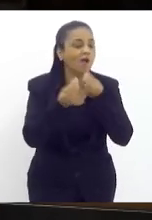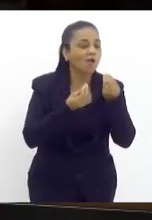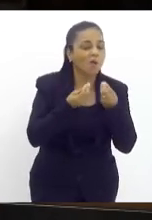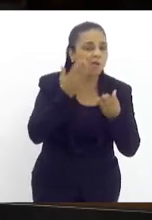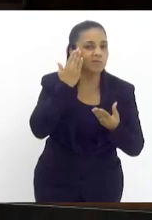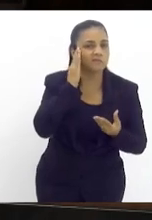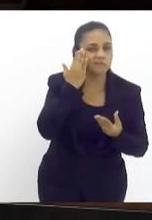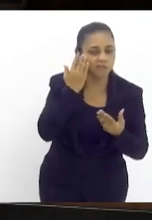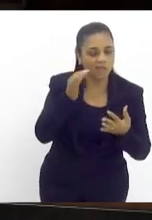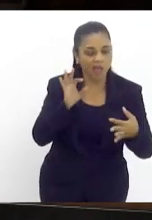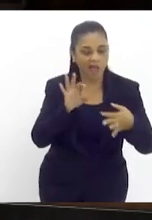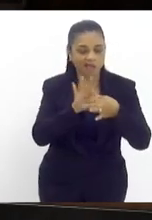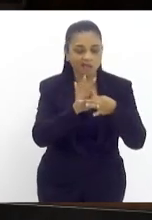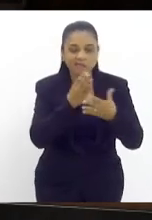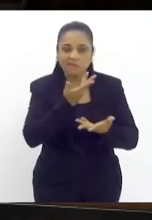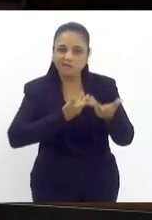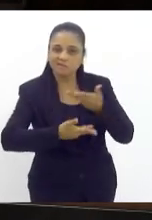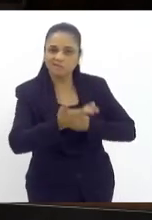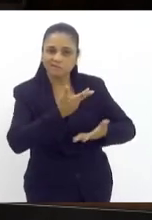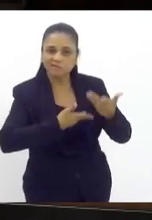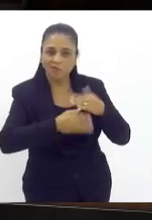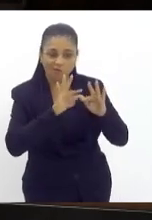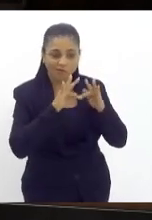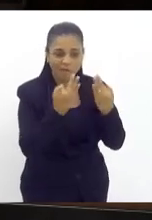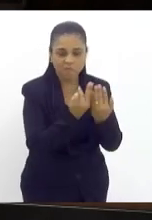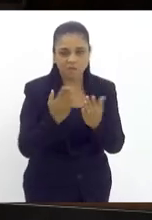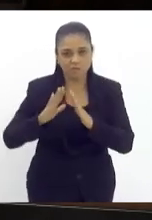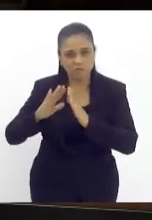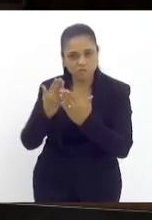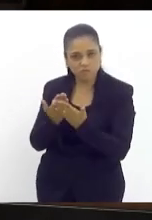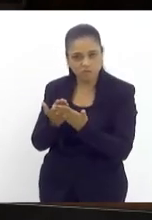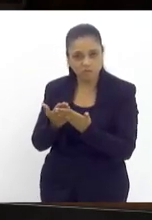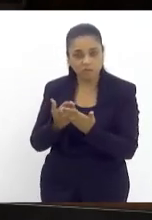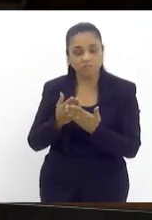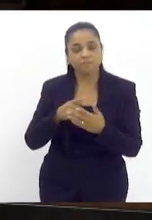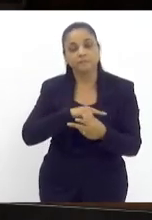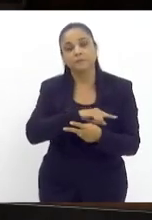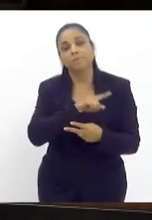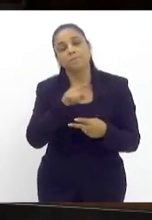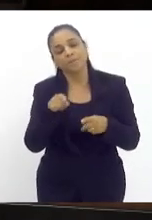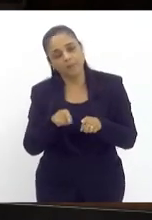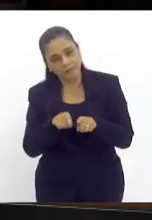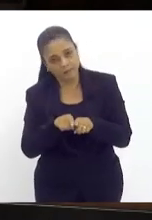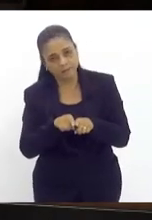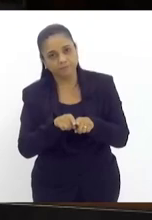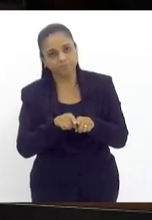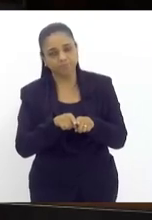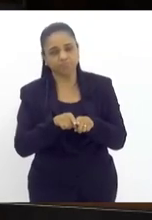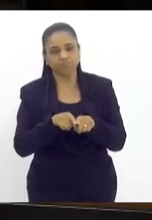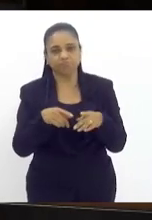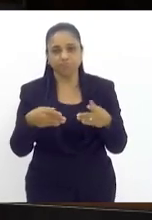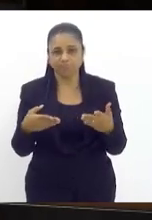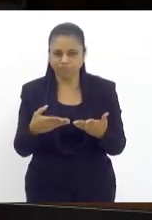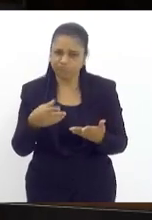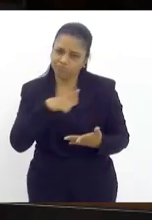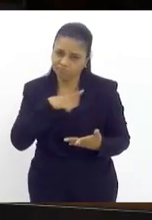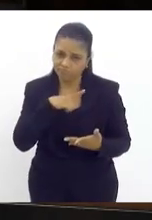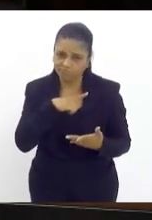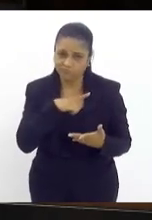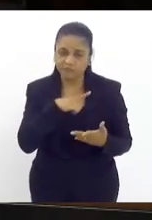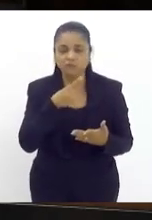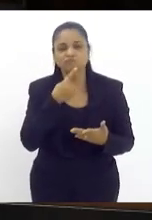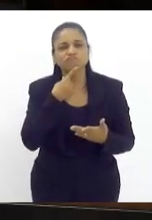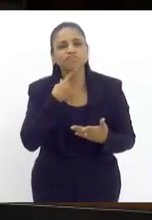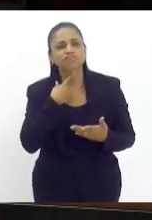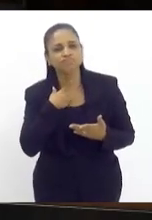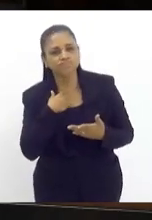essa interação. Ao mesmo tempo, existe também hoje uma, vamos dizer, um